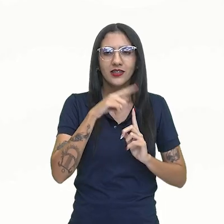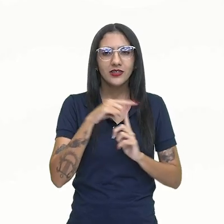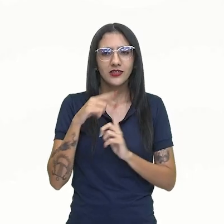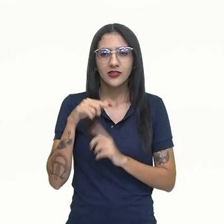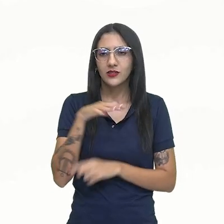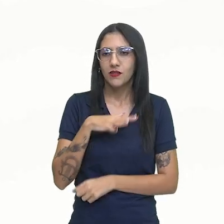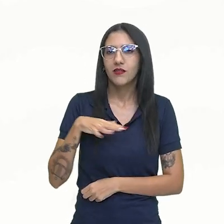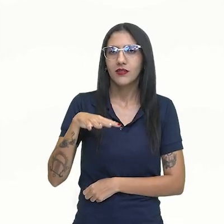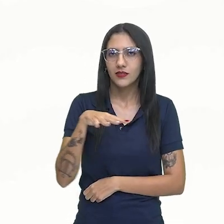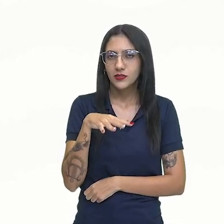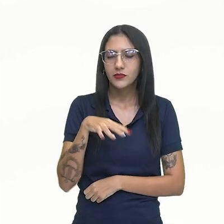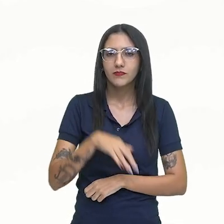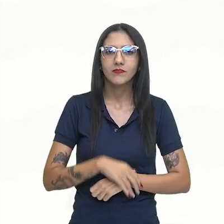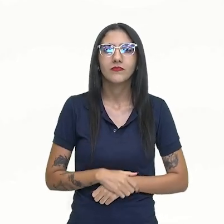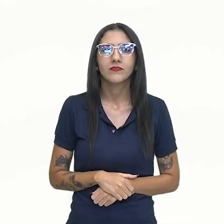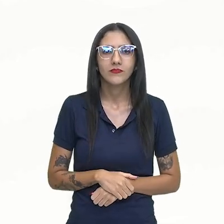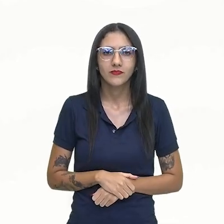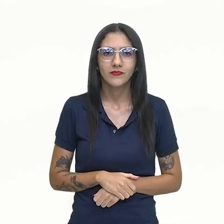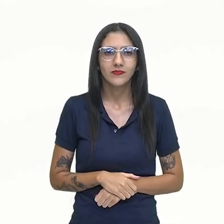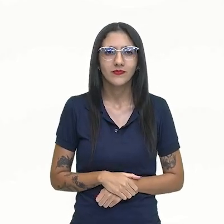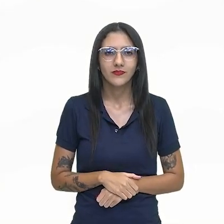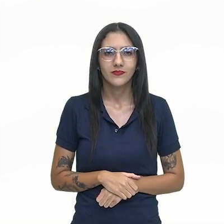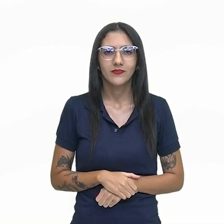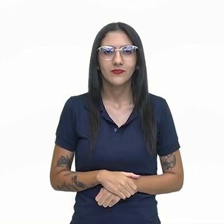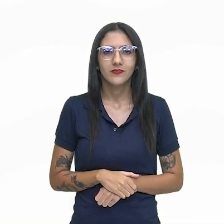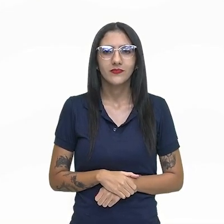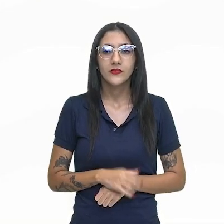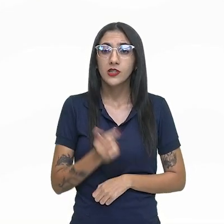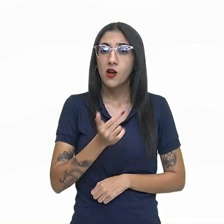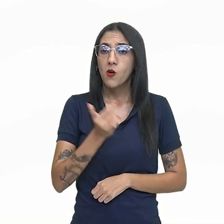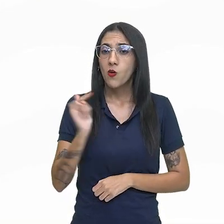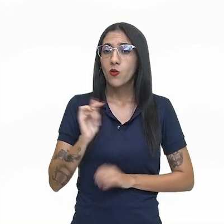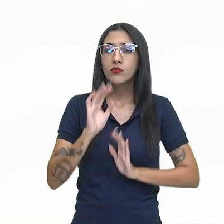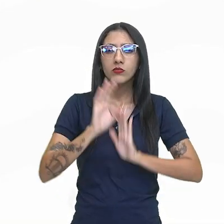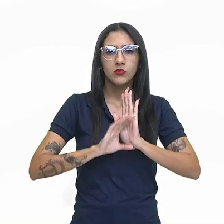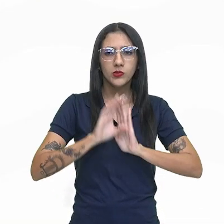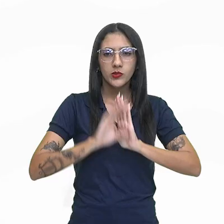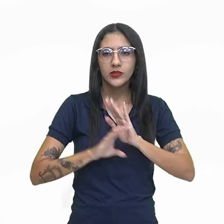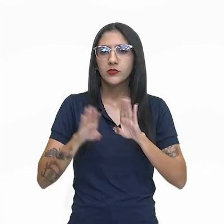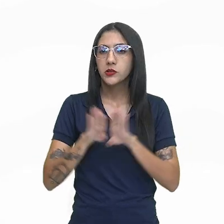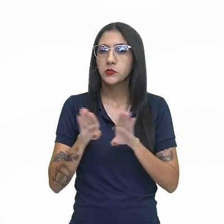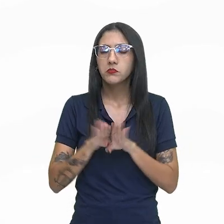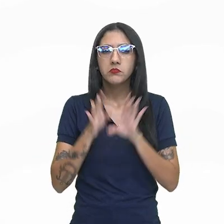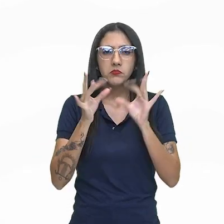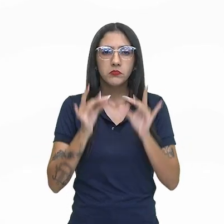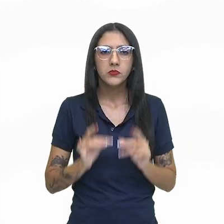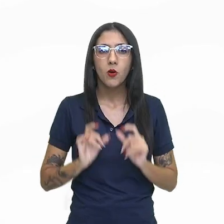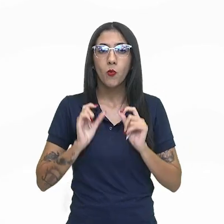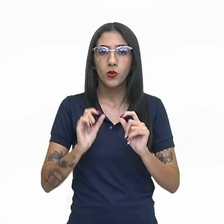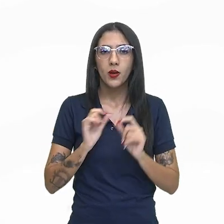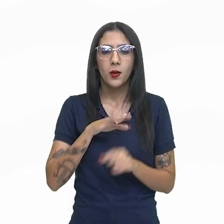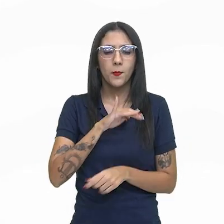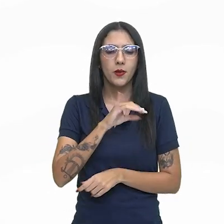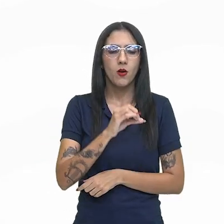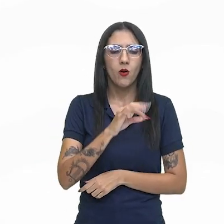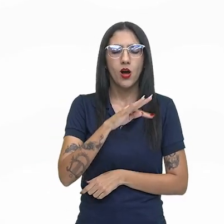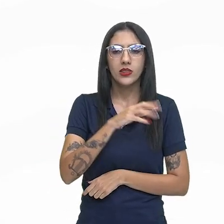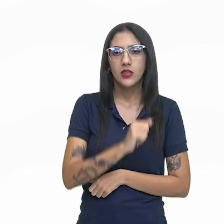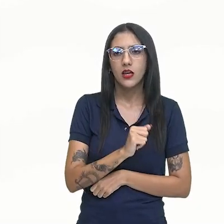neste ambiente. Outros conceitos relacionados à comunidade que nós temos é o de biota